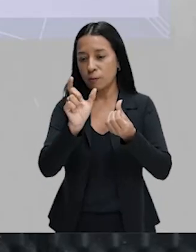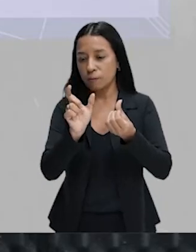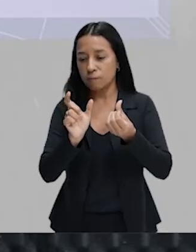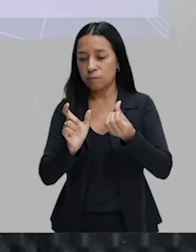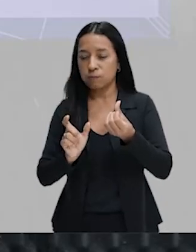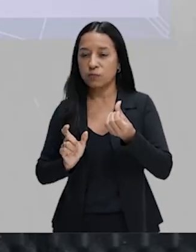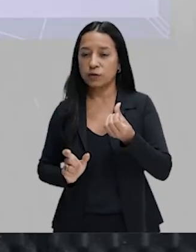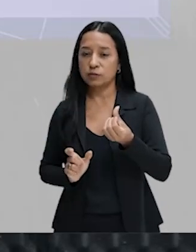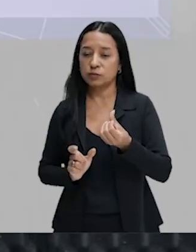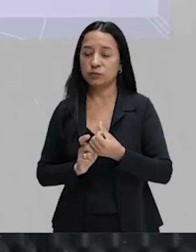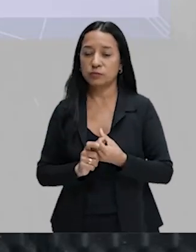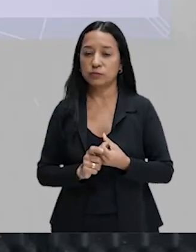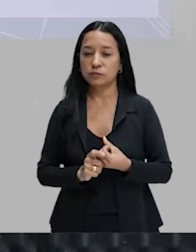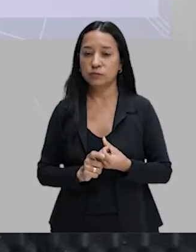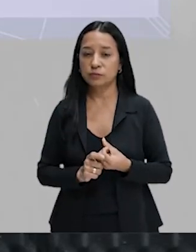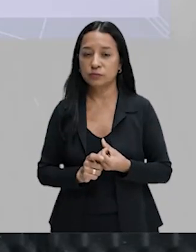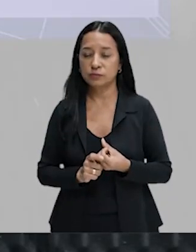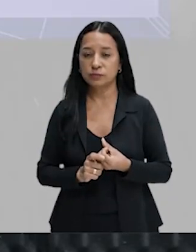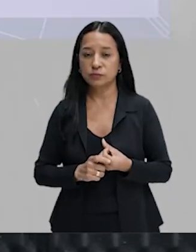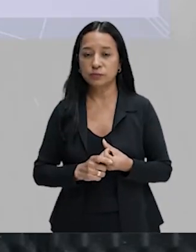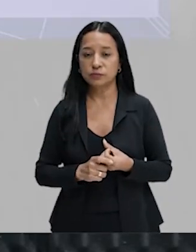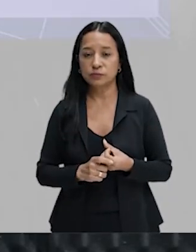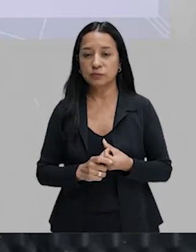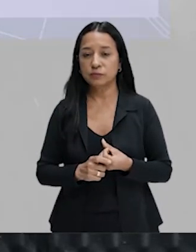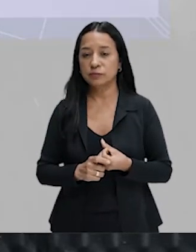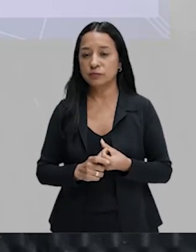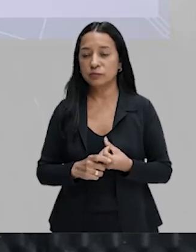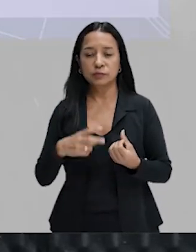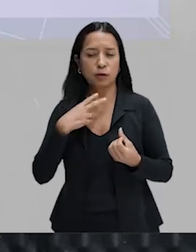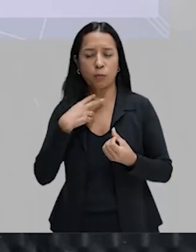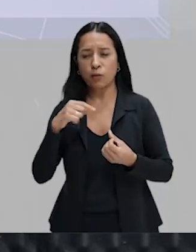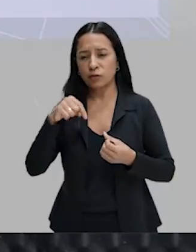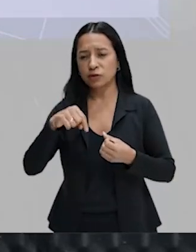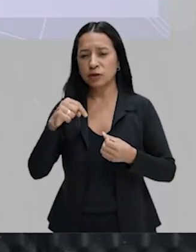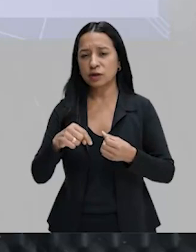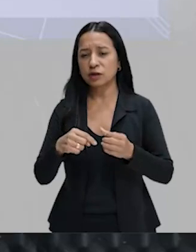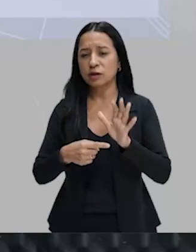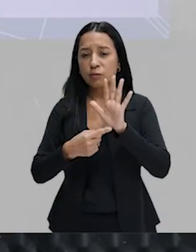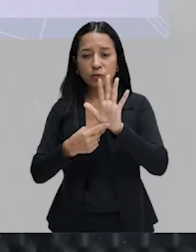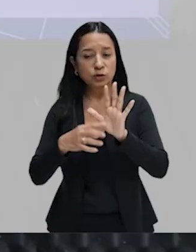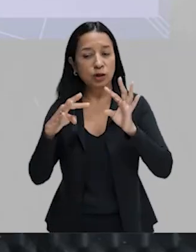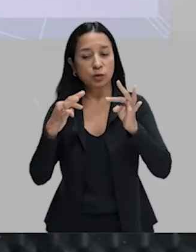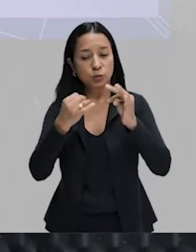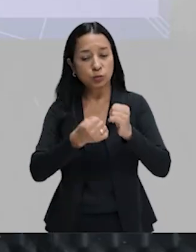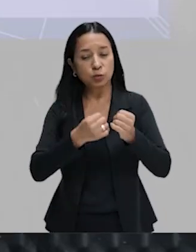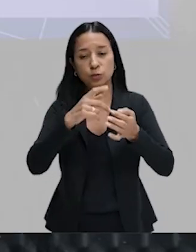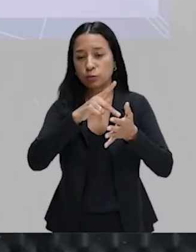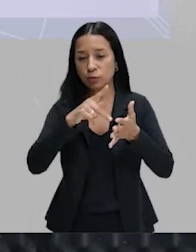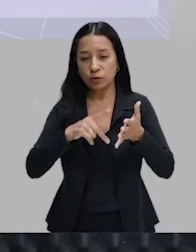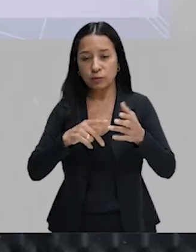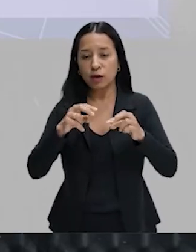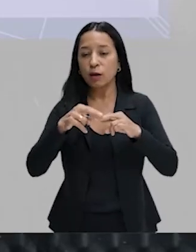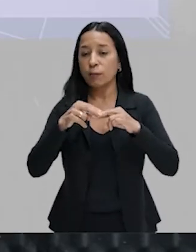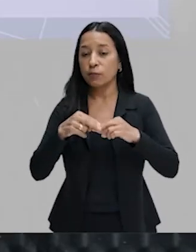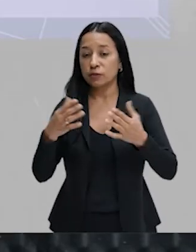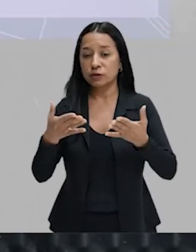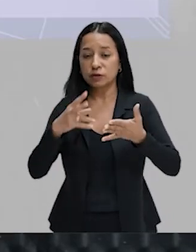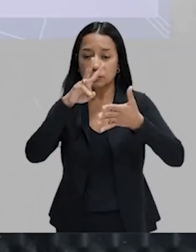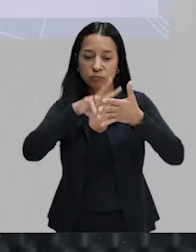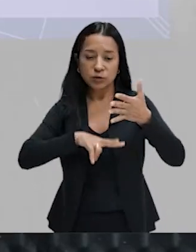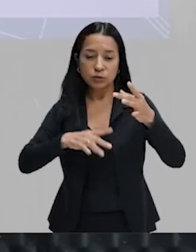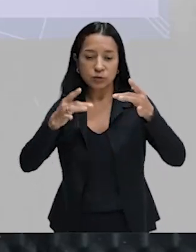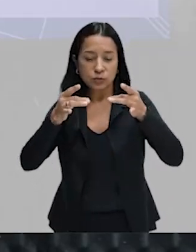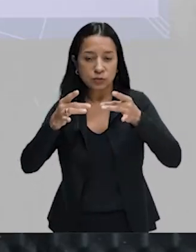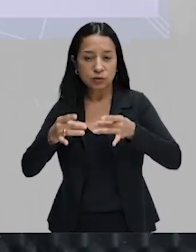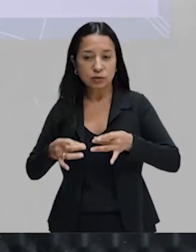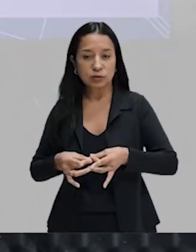como colocar o poema todo. Então, a gente fraciona. Por isso que eu estou fazendo aqui a leitura bem devagar. Então, aqui a gente já entendeu